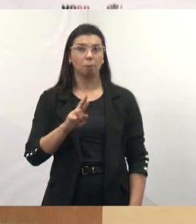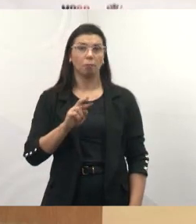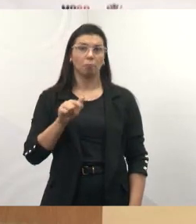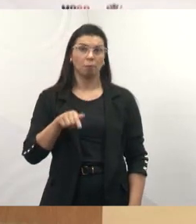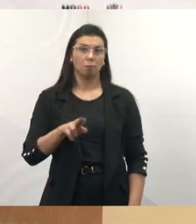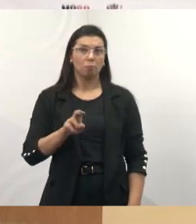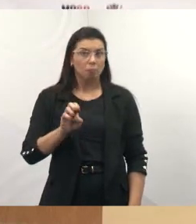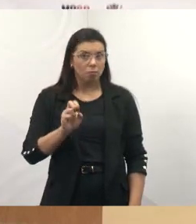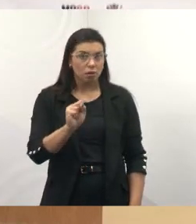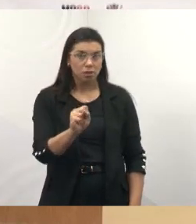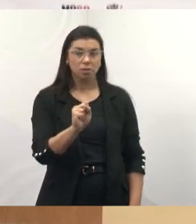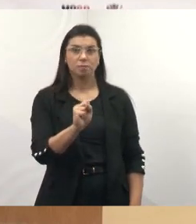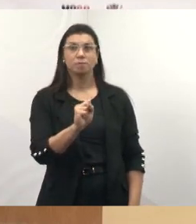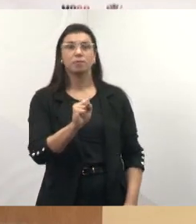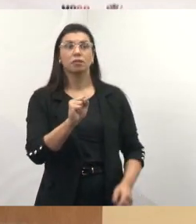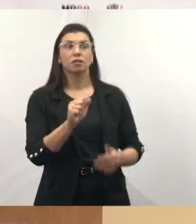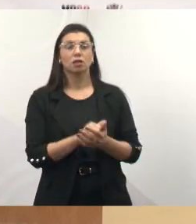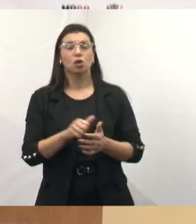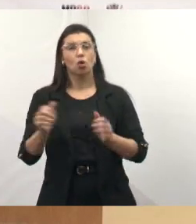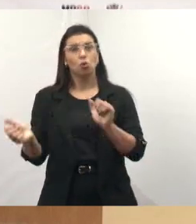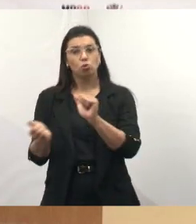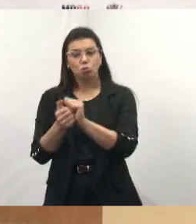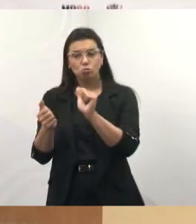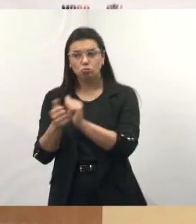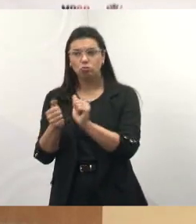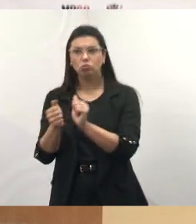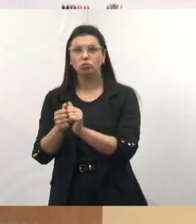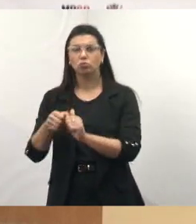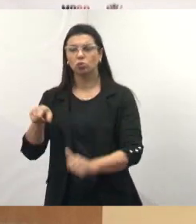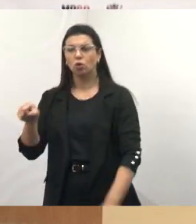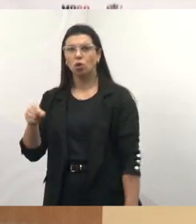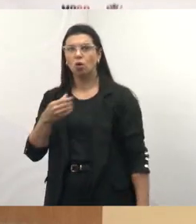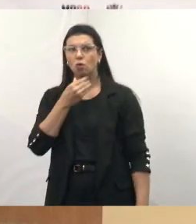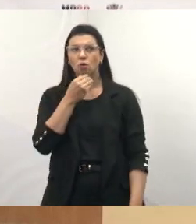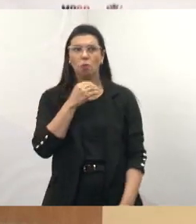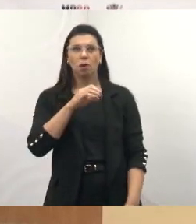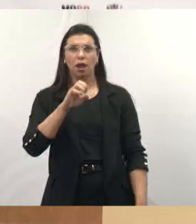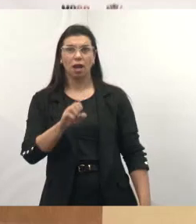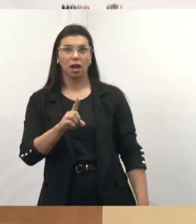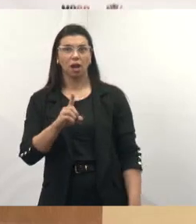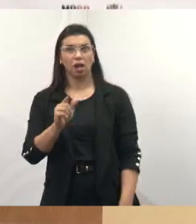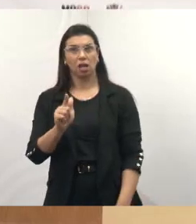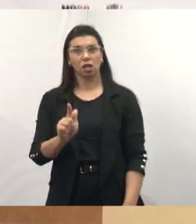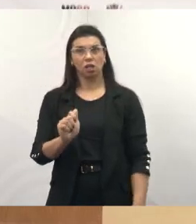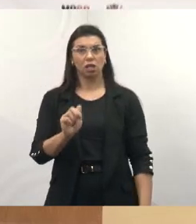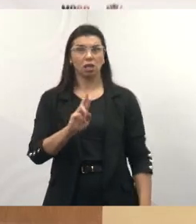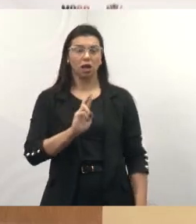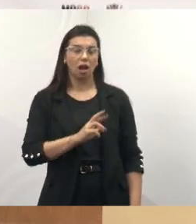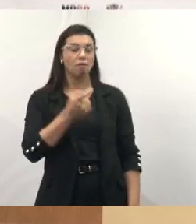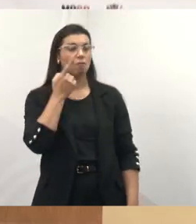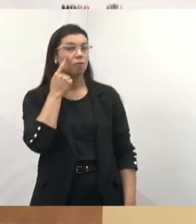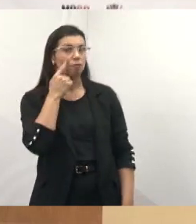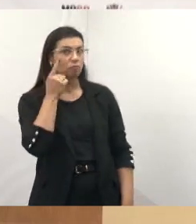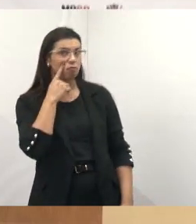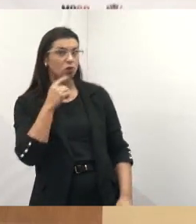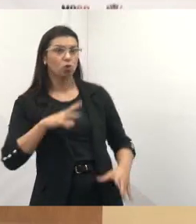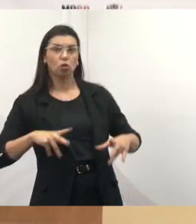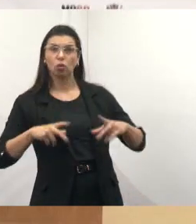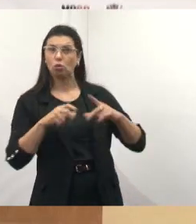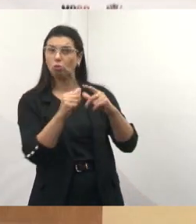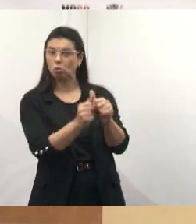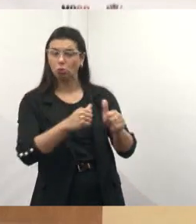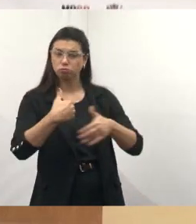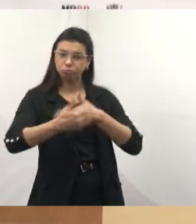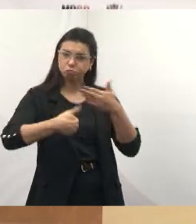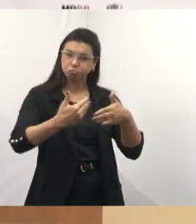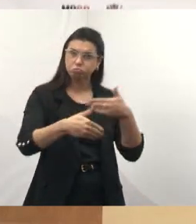de infraestrutura, o Sazak esteve com ele, né, acompanhando. Então, todo esse processo enfrentou mais de 12